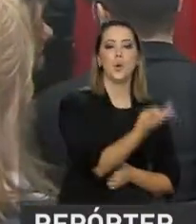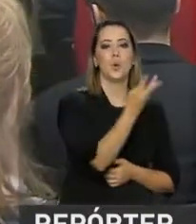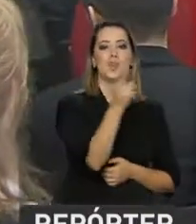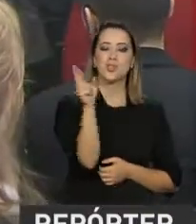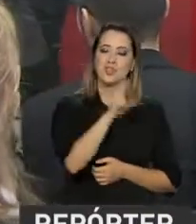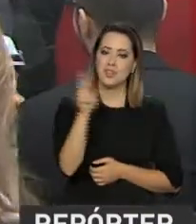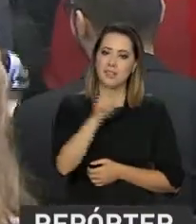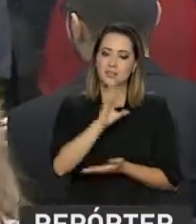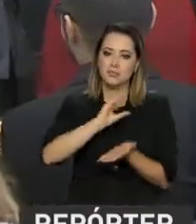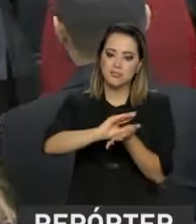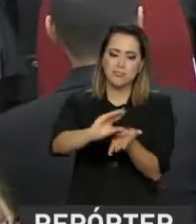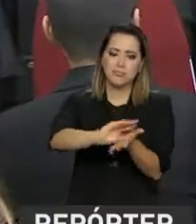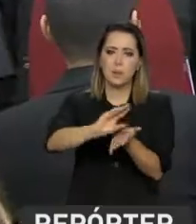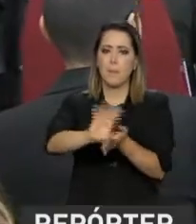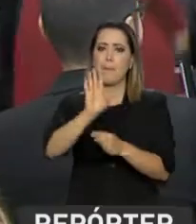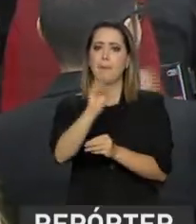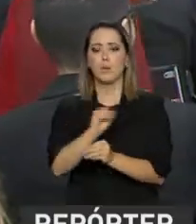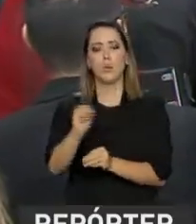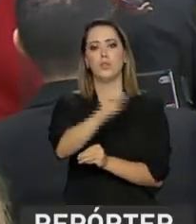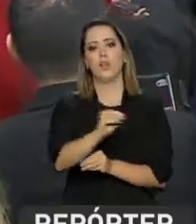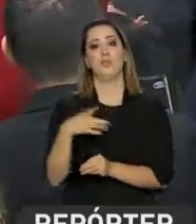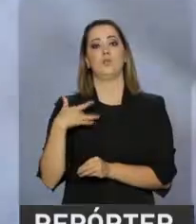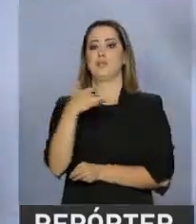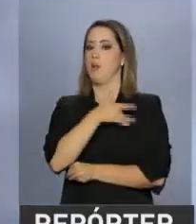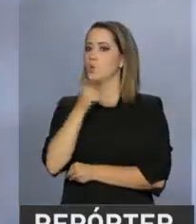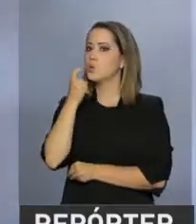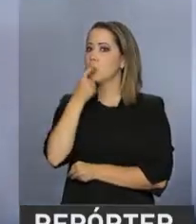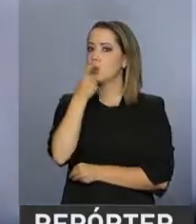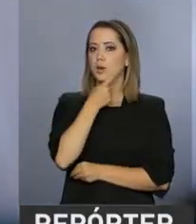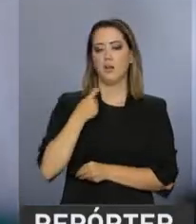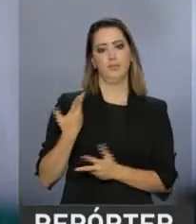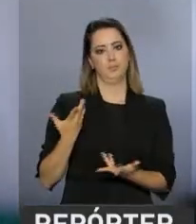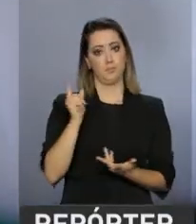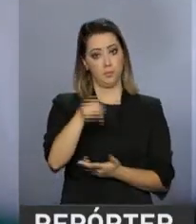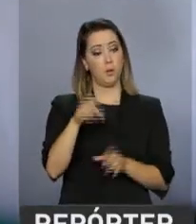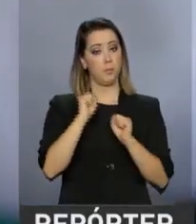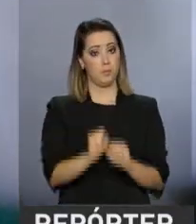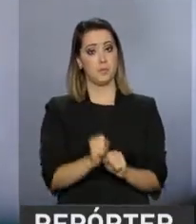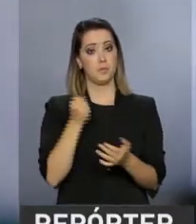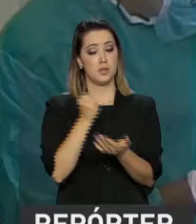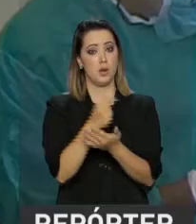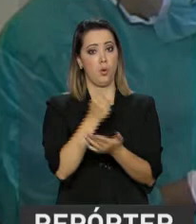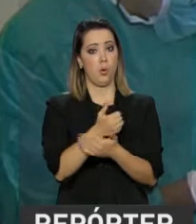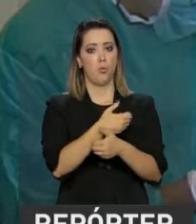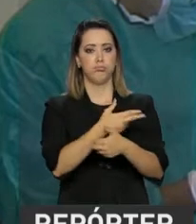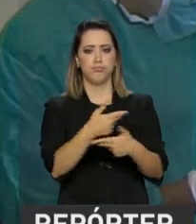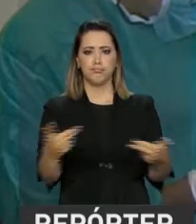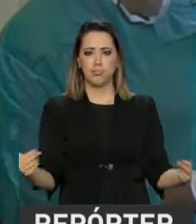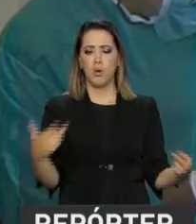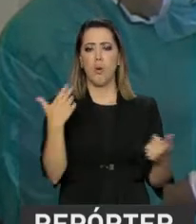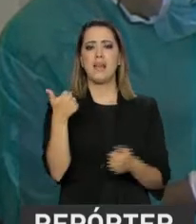vai investir para o fortalecimento da saúde bucal recursos que possibilitam a aquisição de dez mil cadeiras